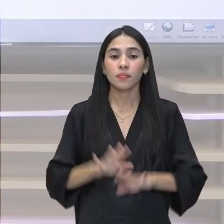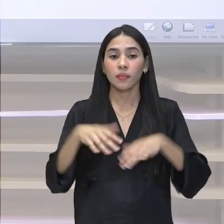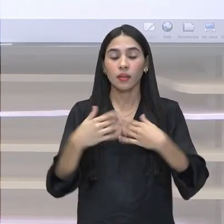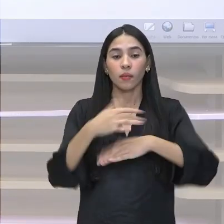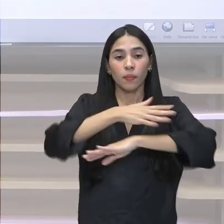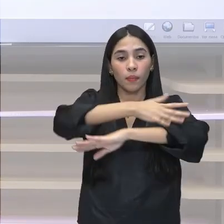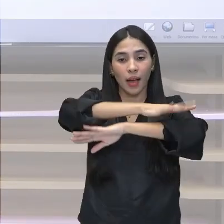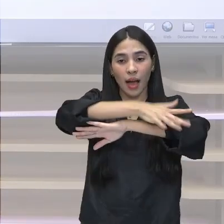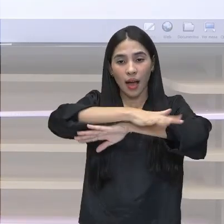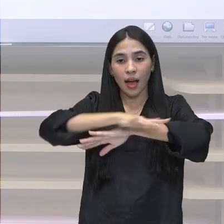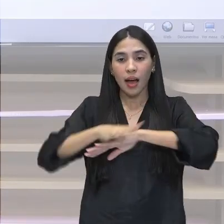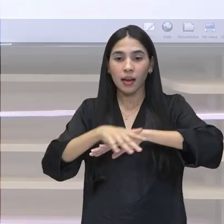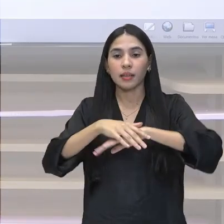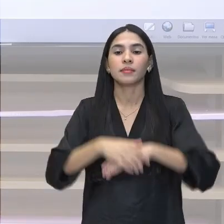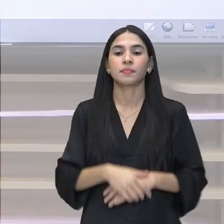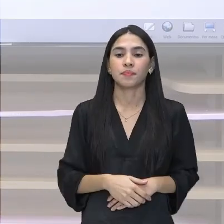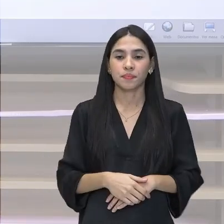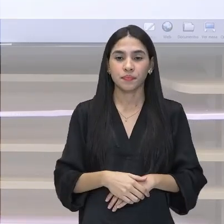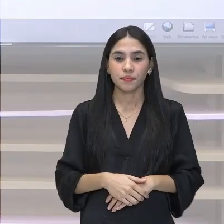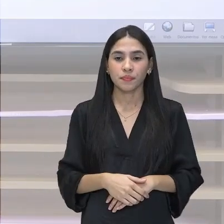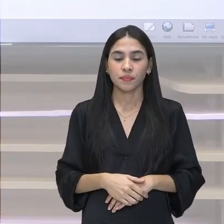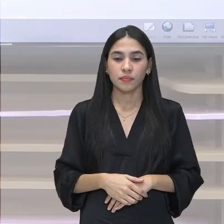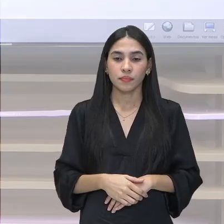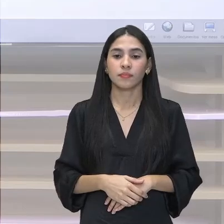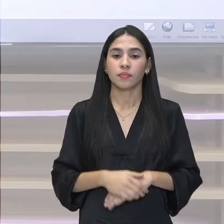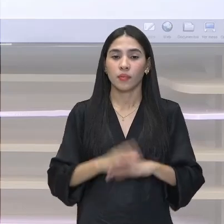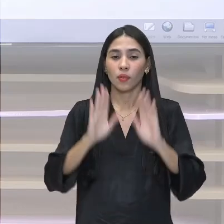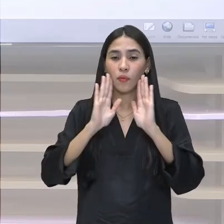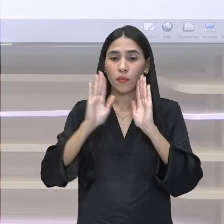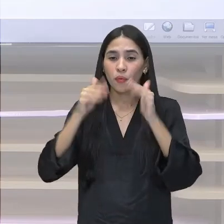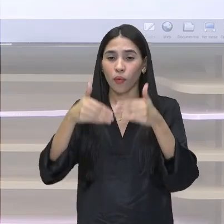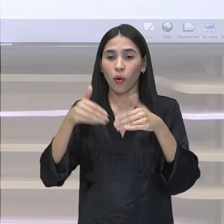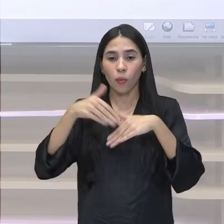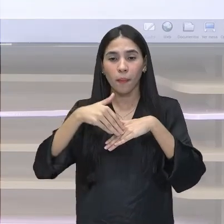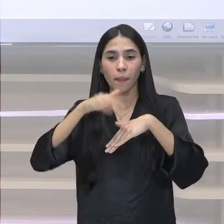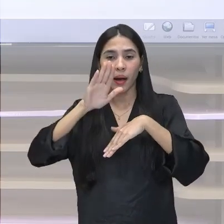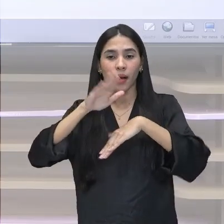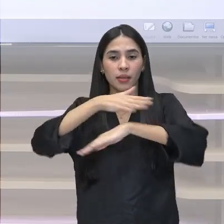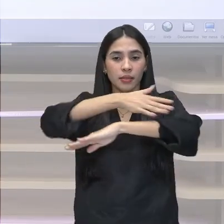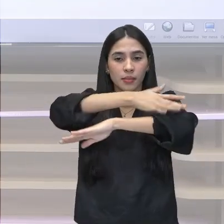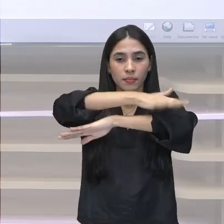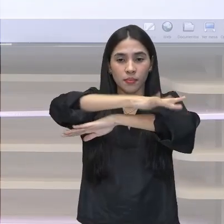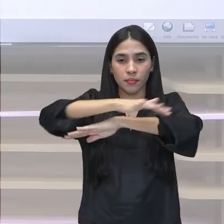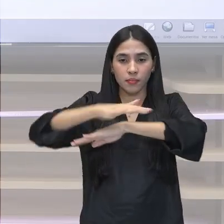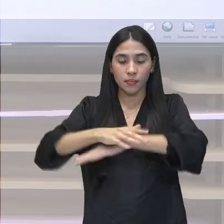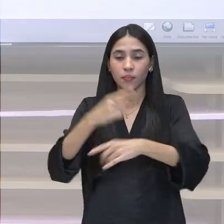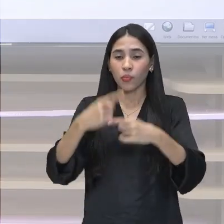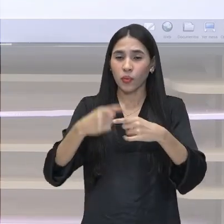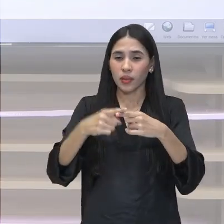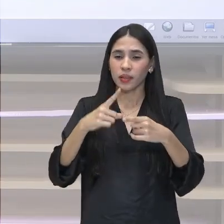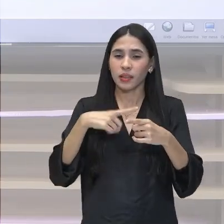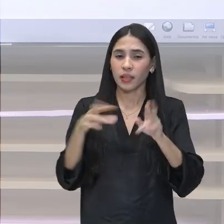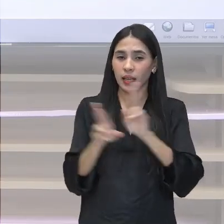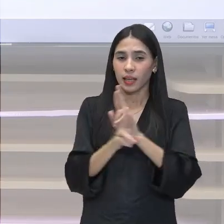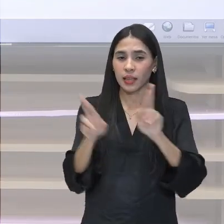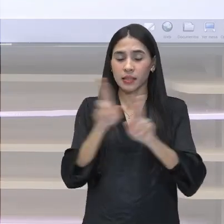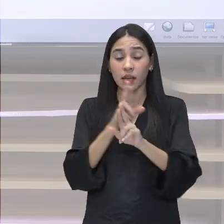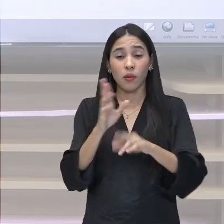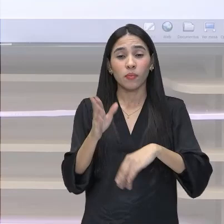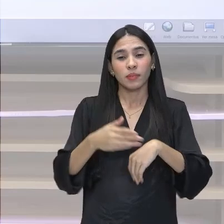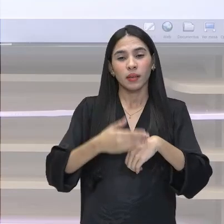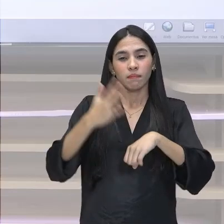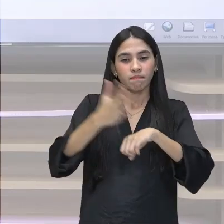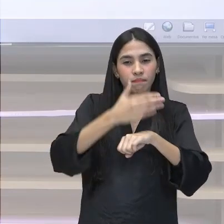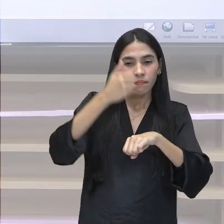áreas urbanizadas, elas estão concentradas na parte litorânea porque está relacionado à questão da colonização,